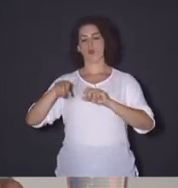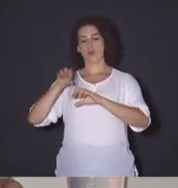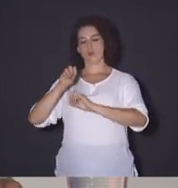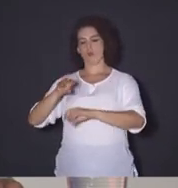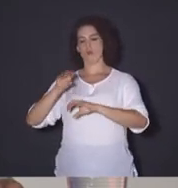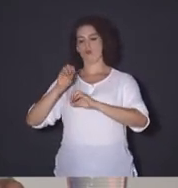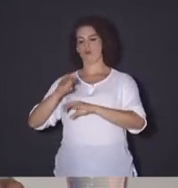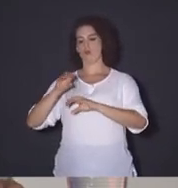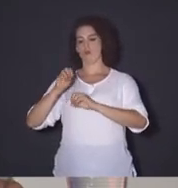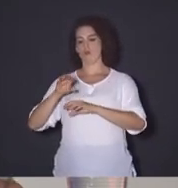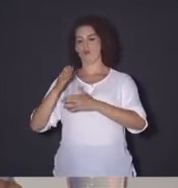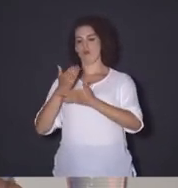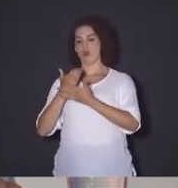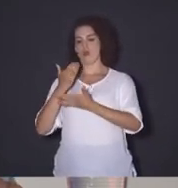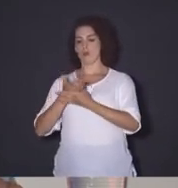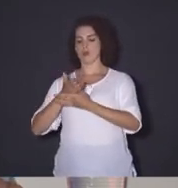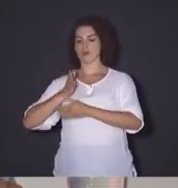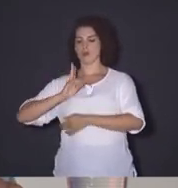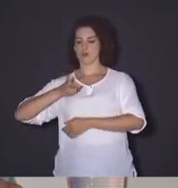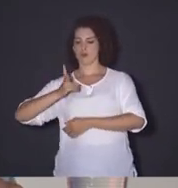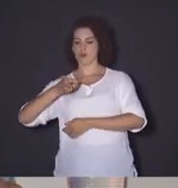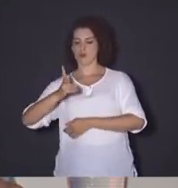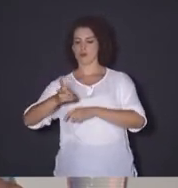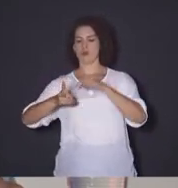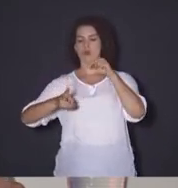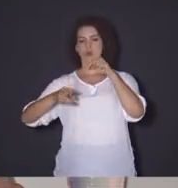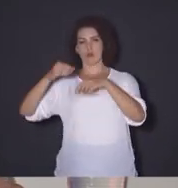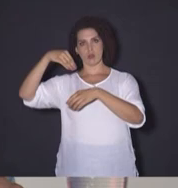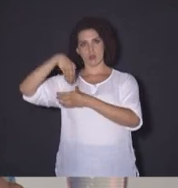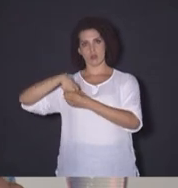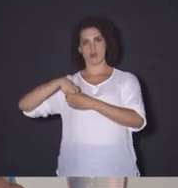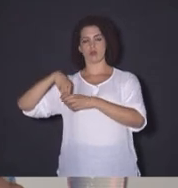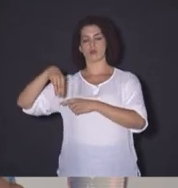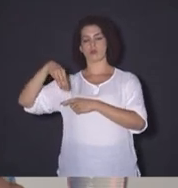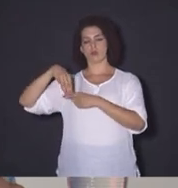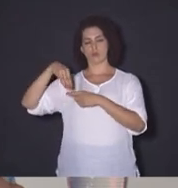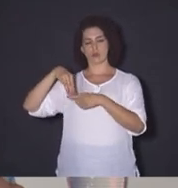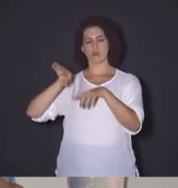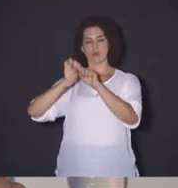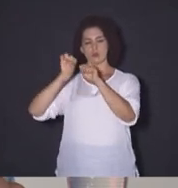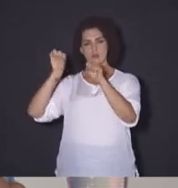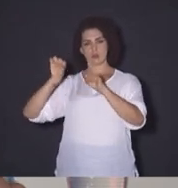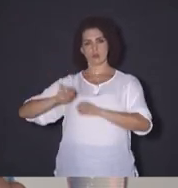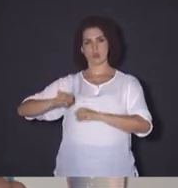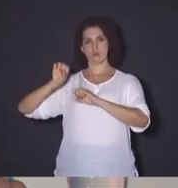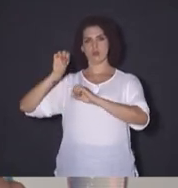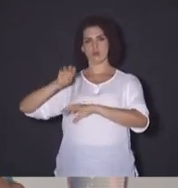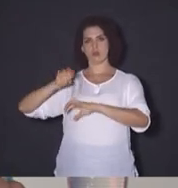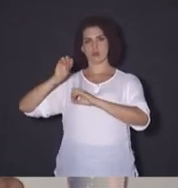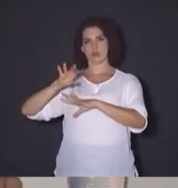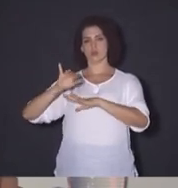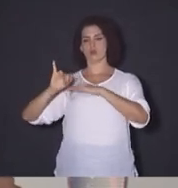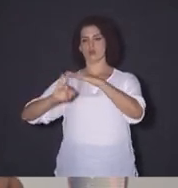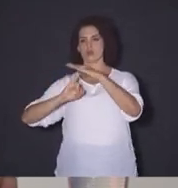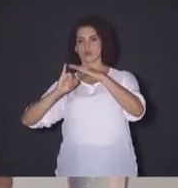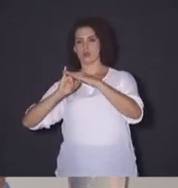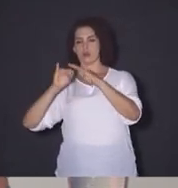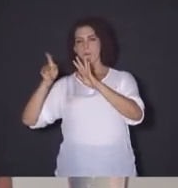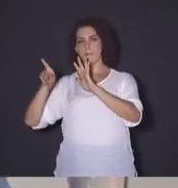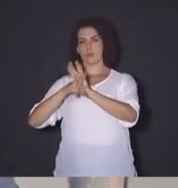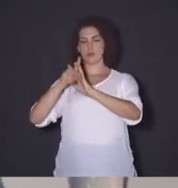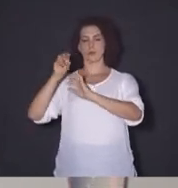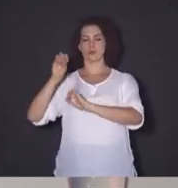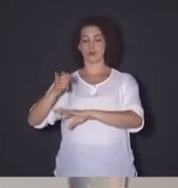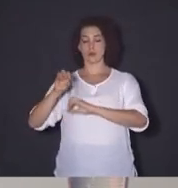desenvolvidos pelos municípios seus sistemas de ensino a instituições de educação então eu vejo a